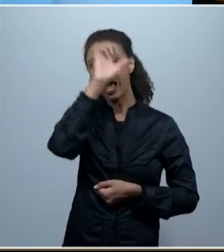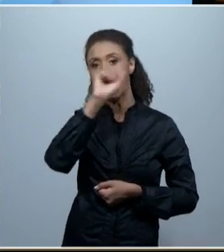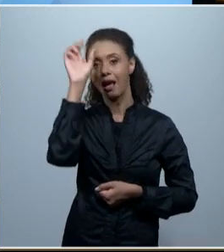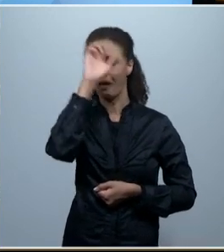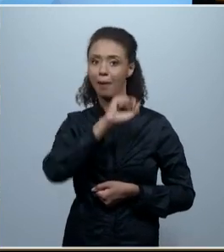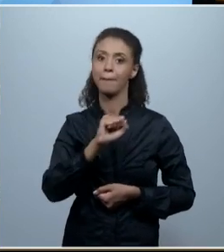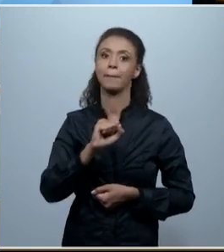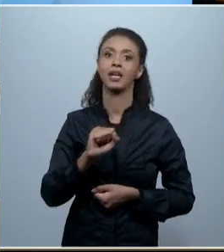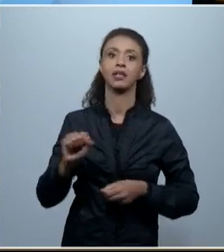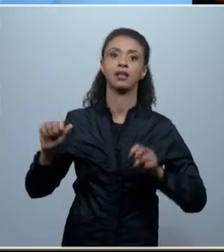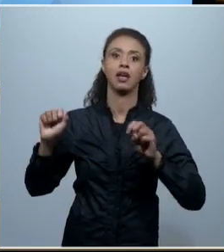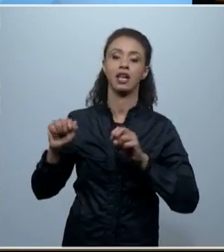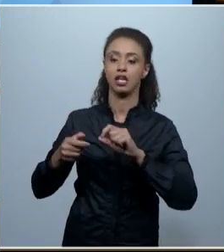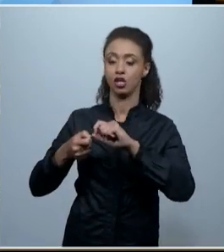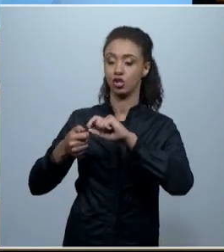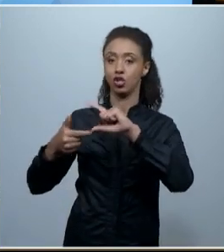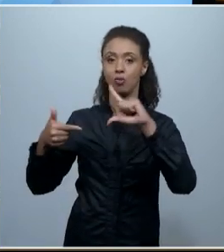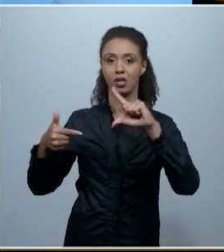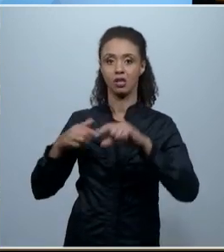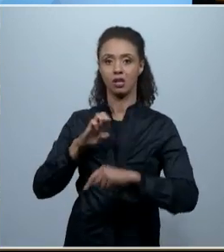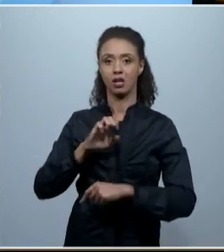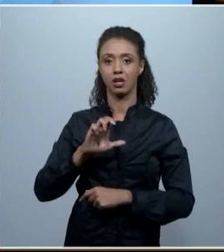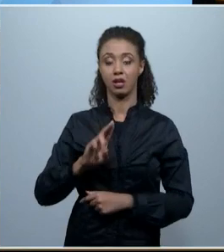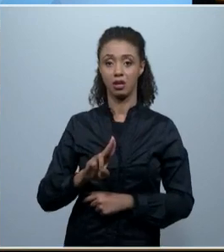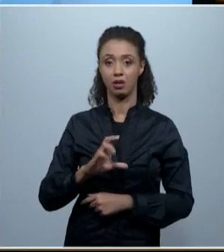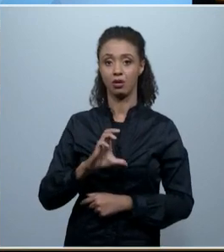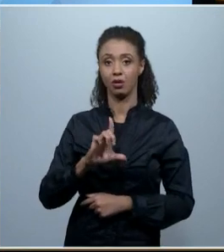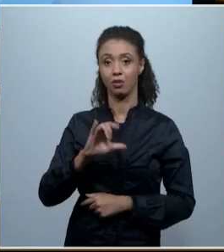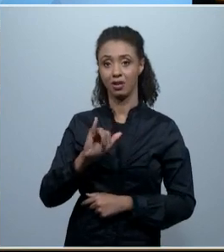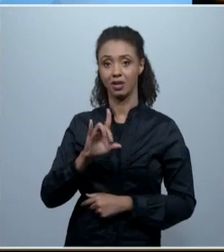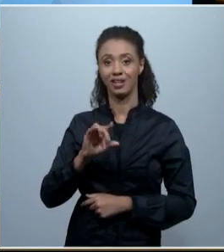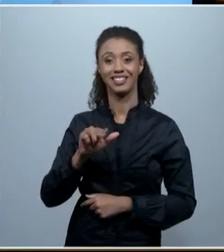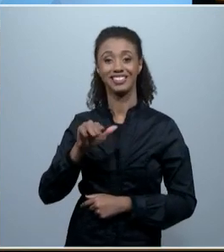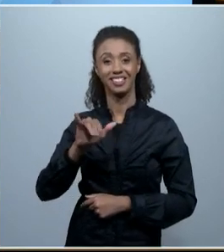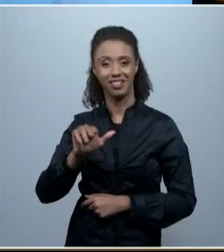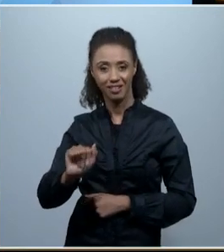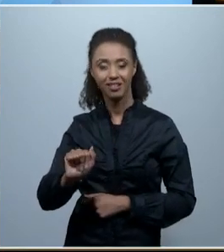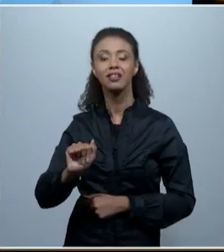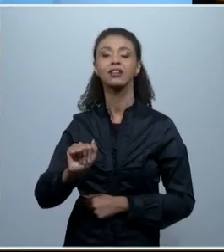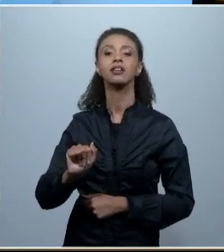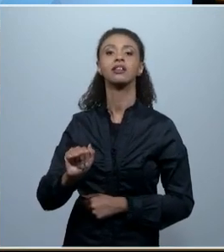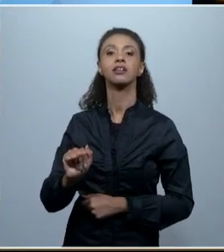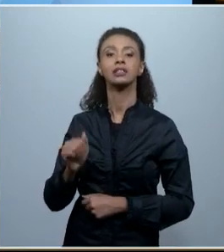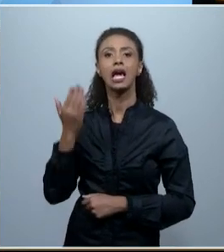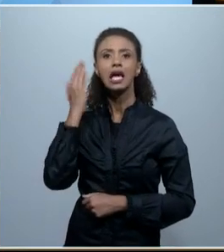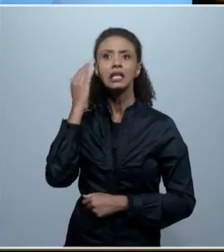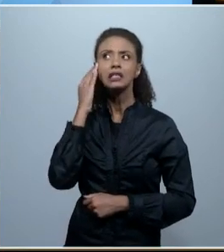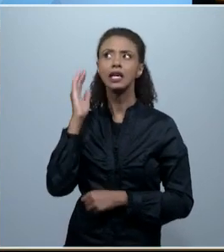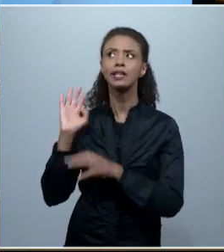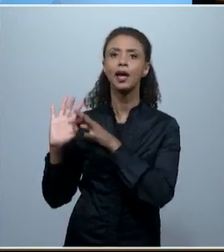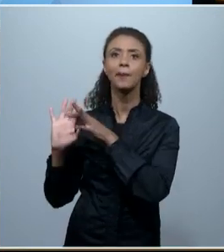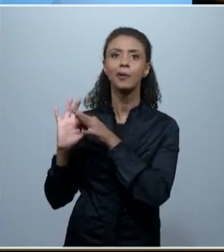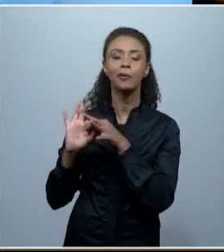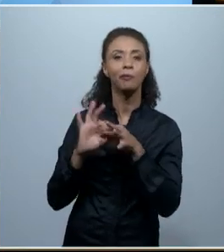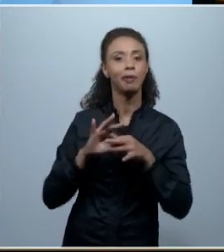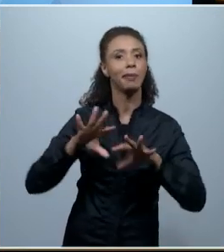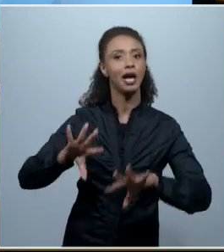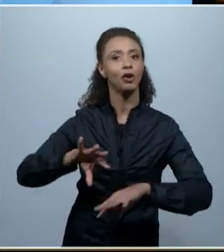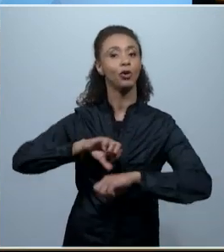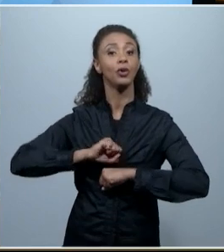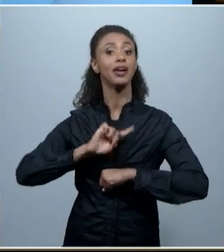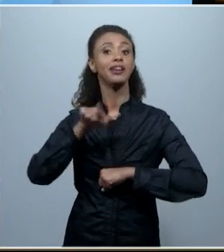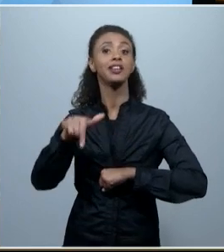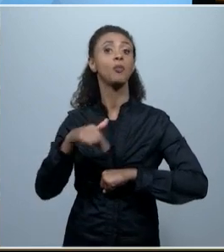é essencial de geometria euclidiana elevar este negócio de um jeito rico e sabe bacana para os preços futuros